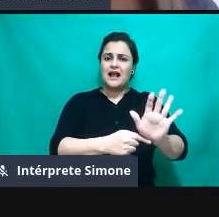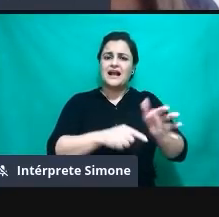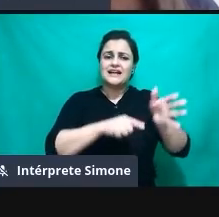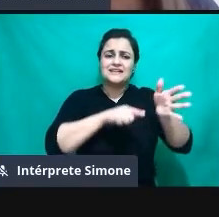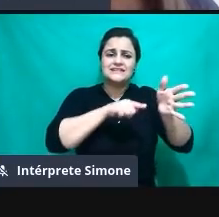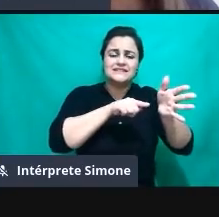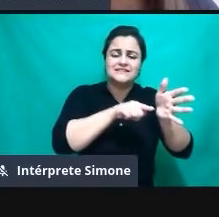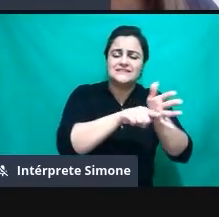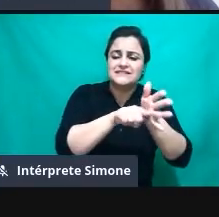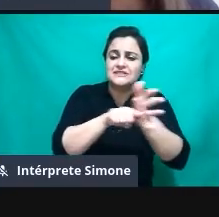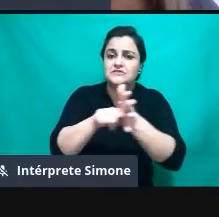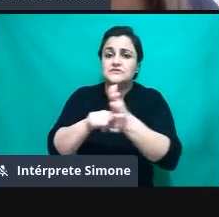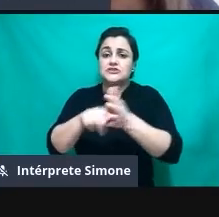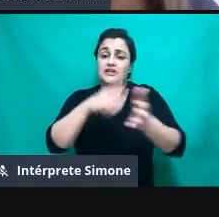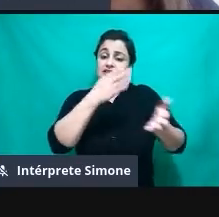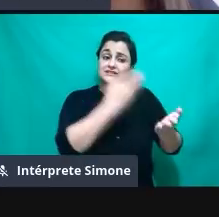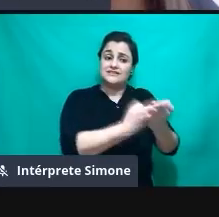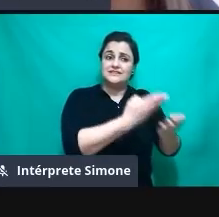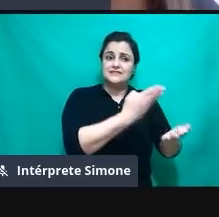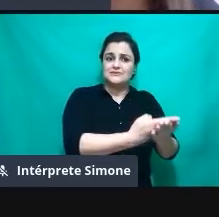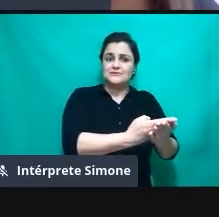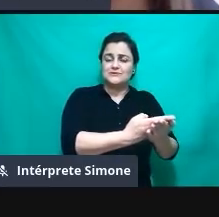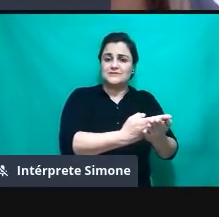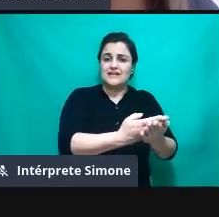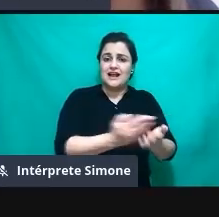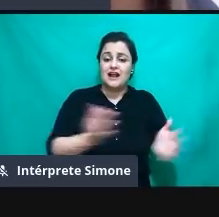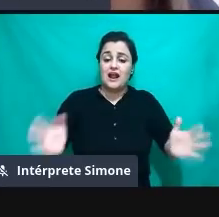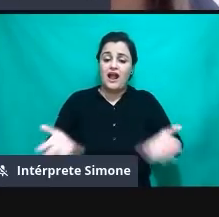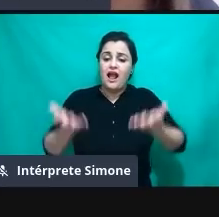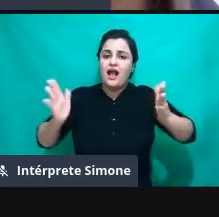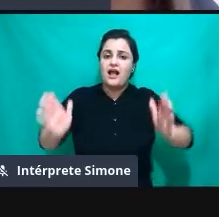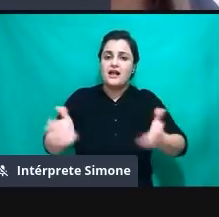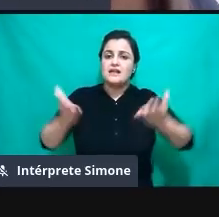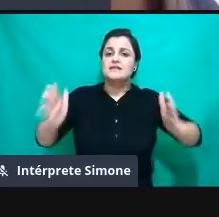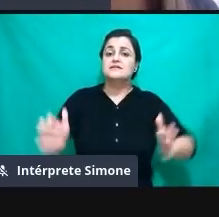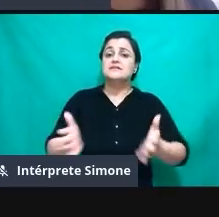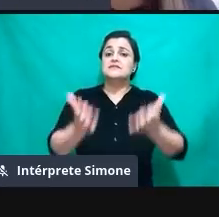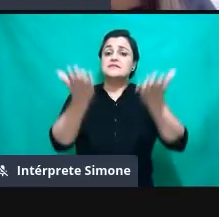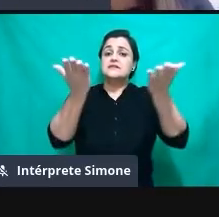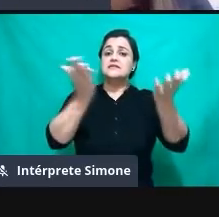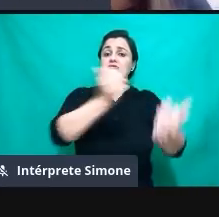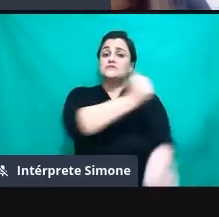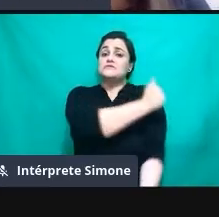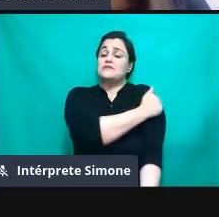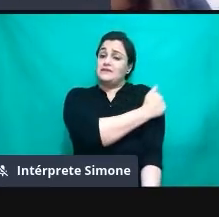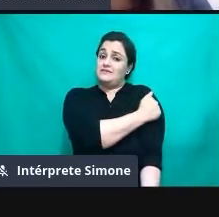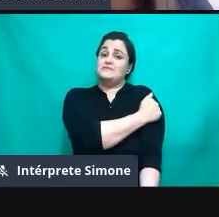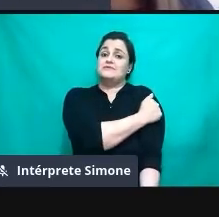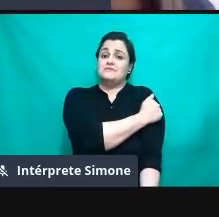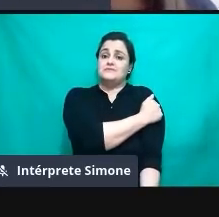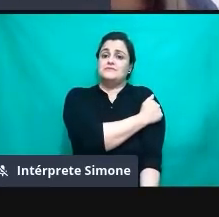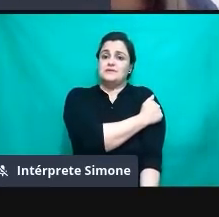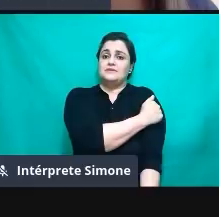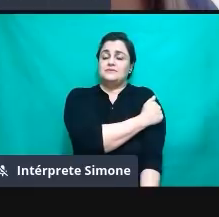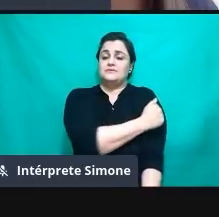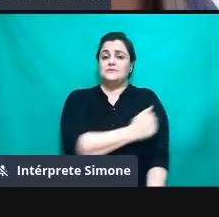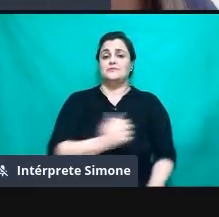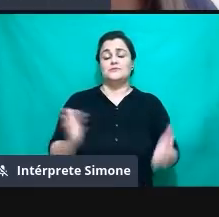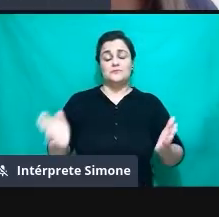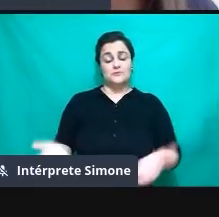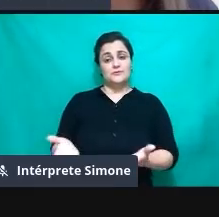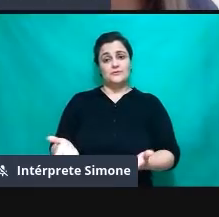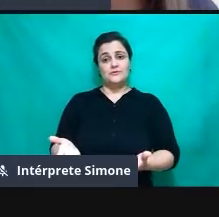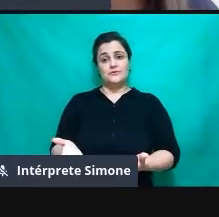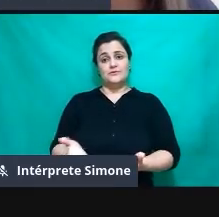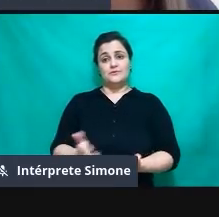como né, fala conhecidíssima de Paulo Freire, no caso da educação bancária, né, depositar tudo aquilo que sabe no aluno, não,